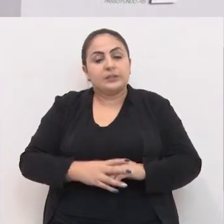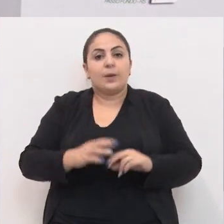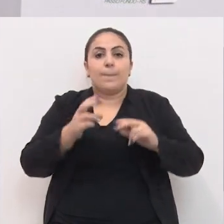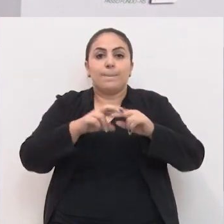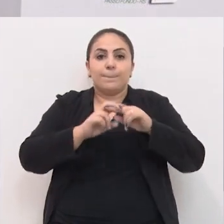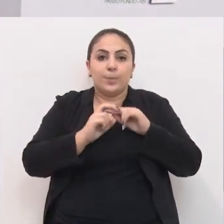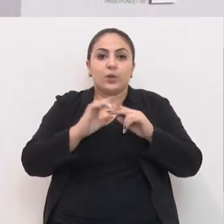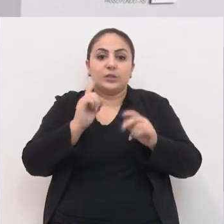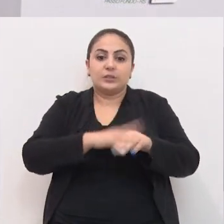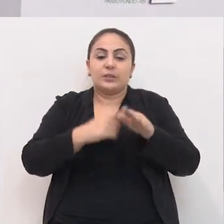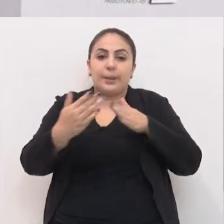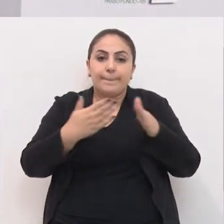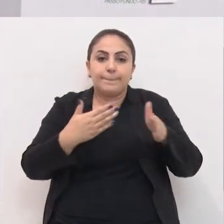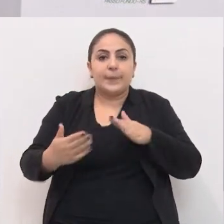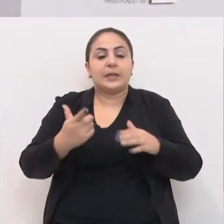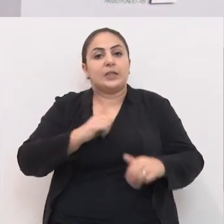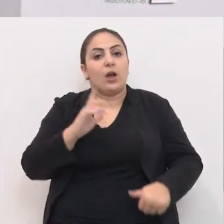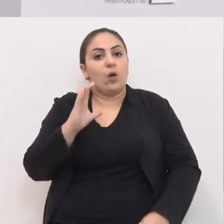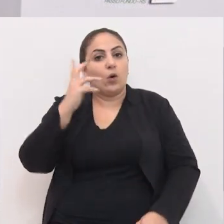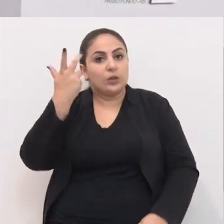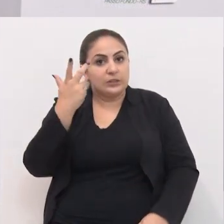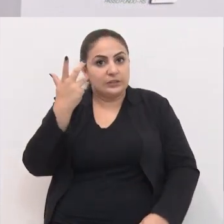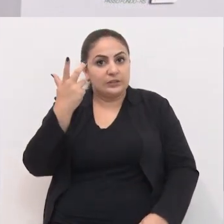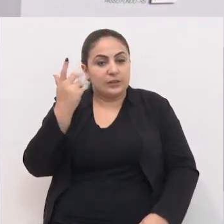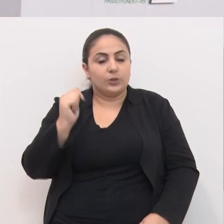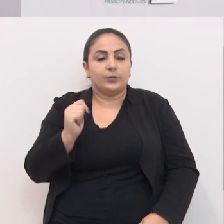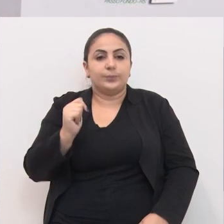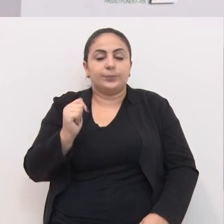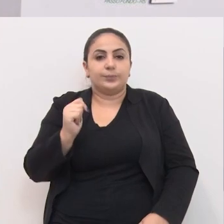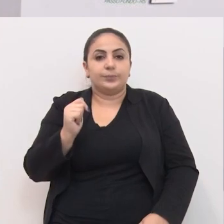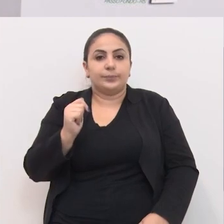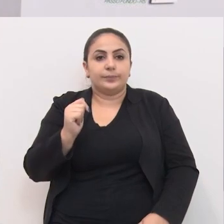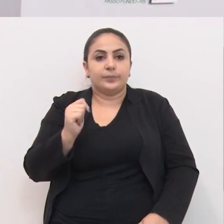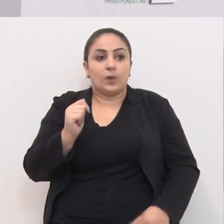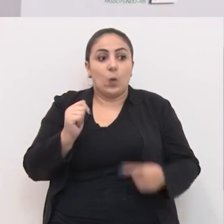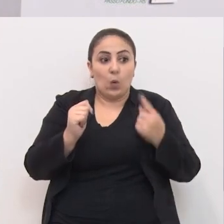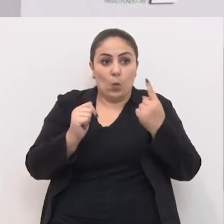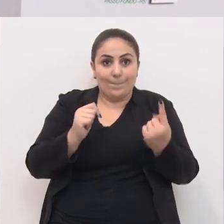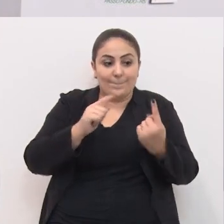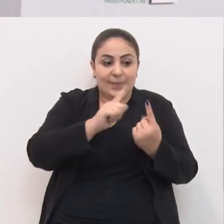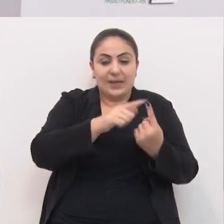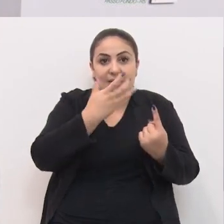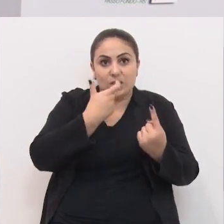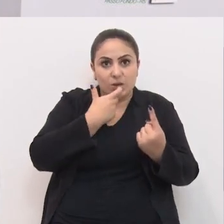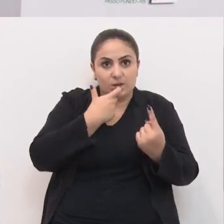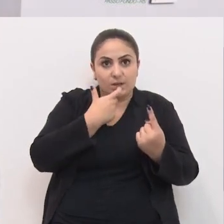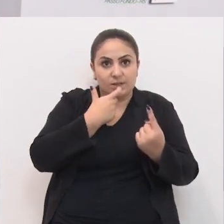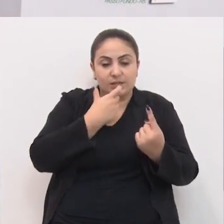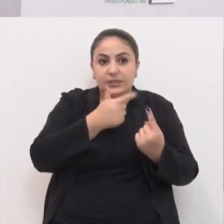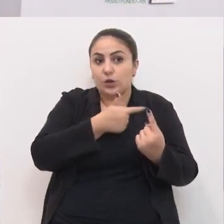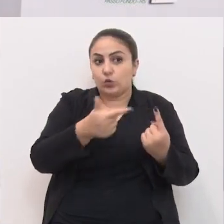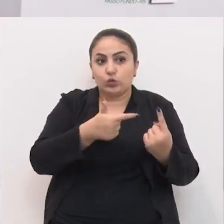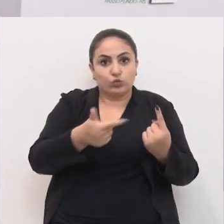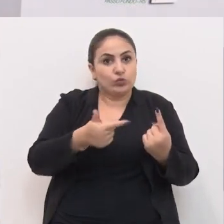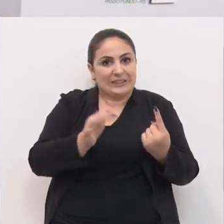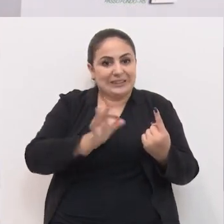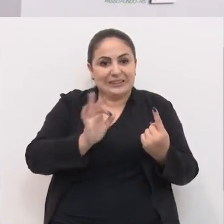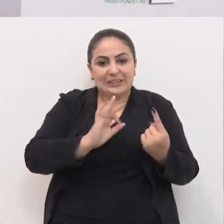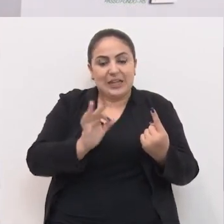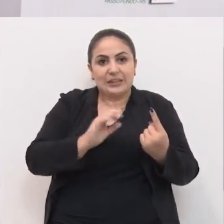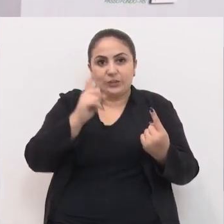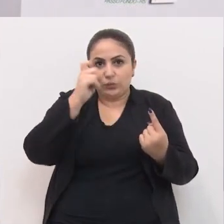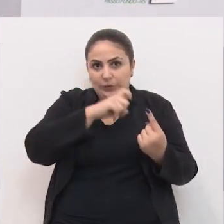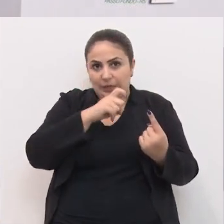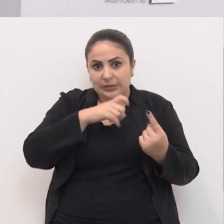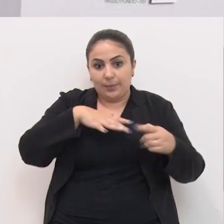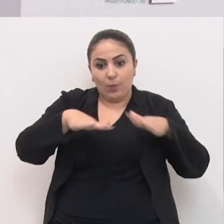escola normal, que tinham dificuldade de locomoção, para que tivesse a preferência da vaga no seu bairro, próximo à sua casa. Foi aprovado